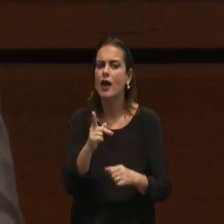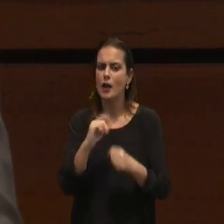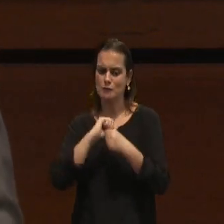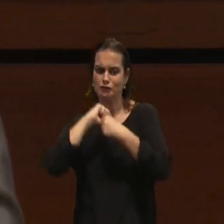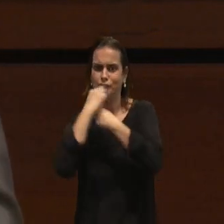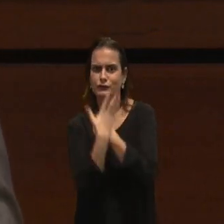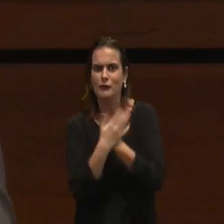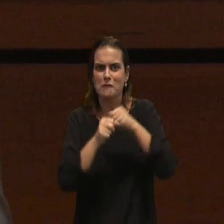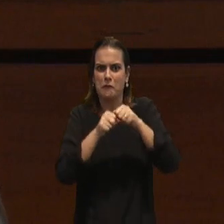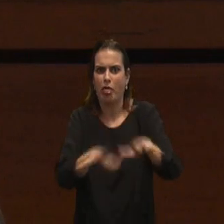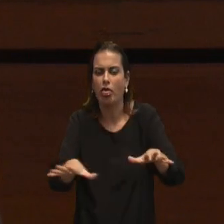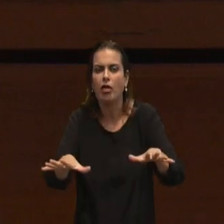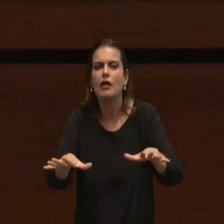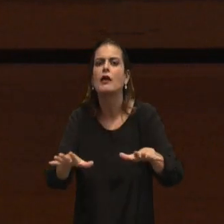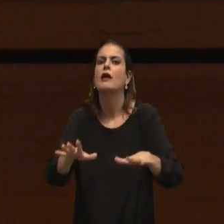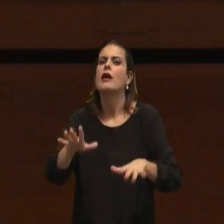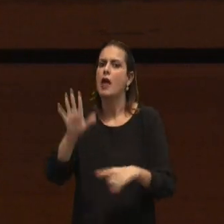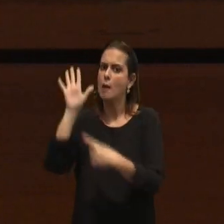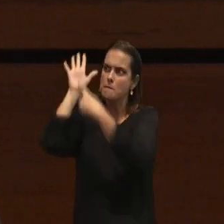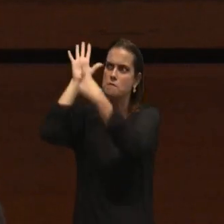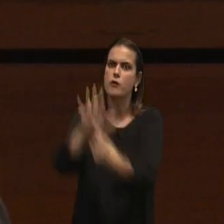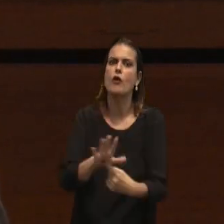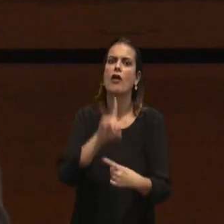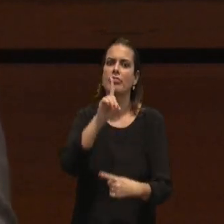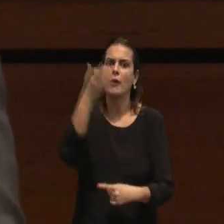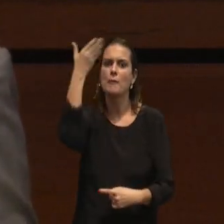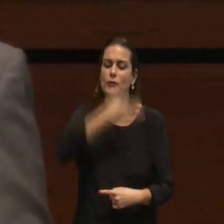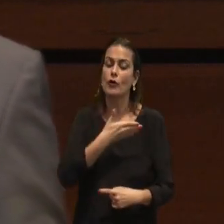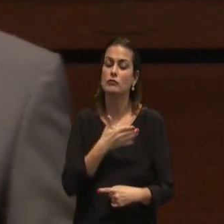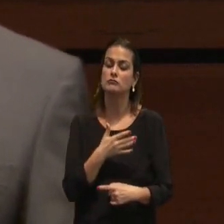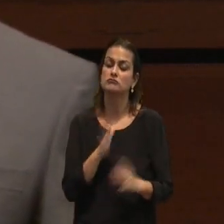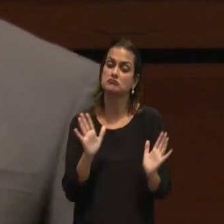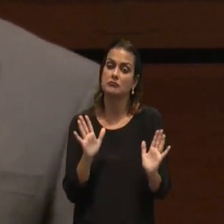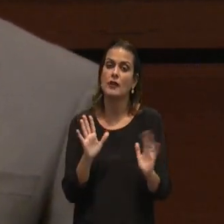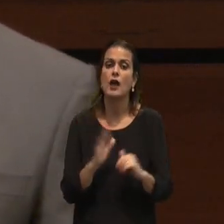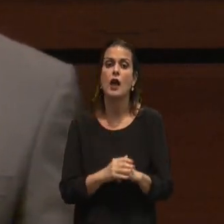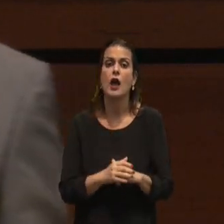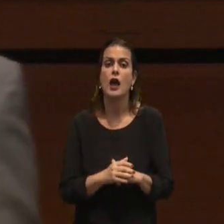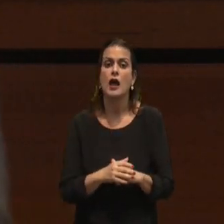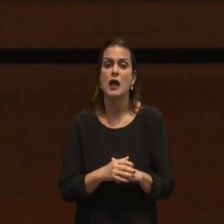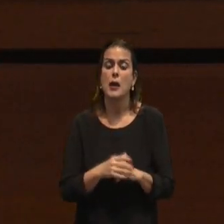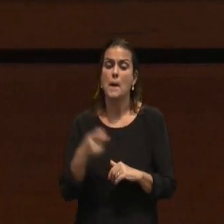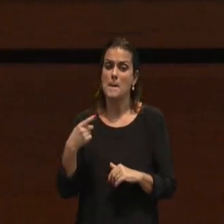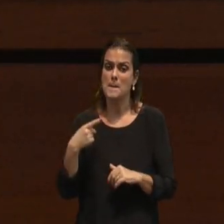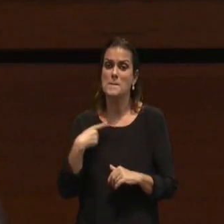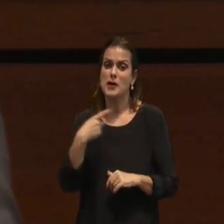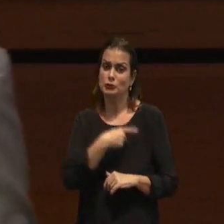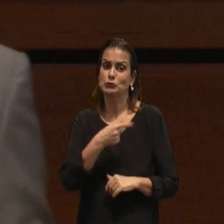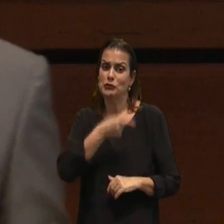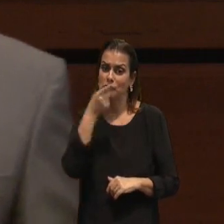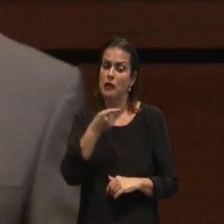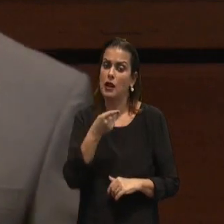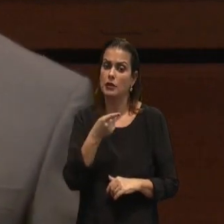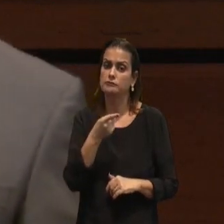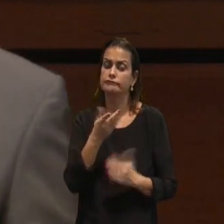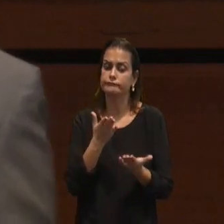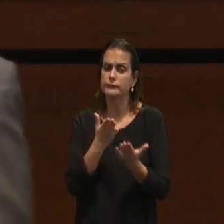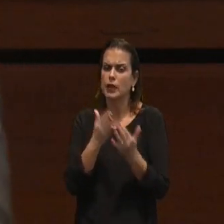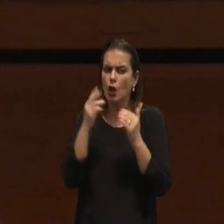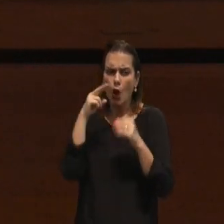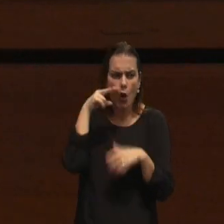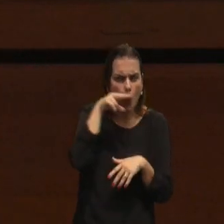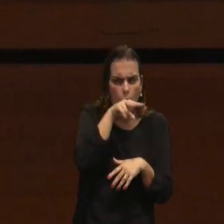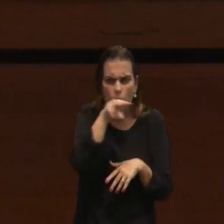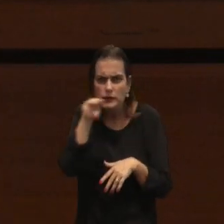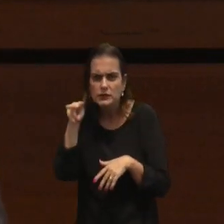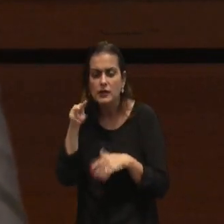pandemia é um dos sinais de Deus. Eu aqui, na prudência, observando,